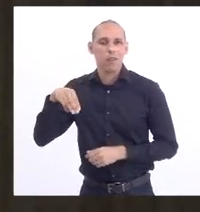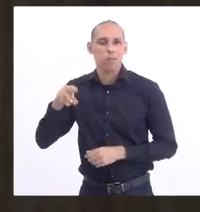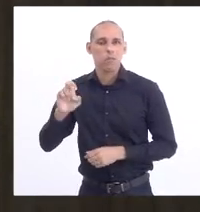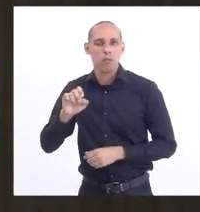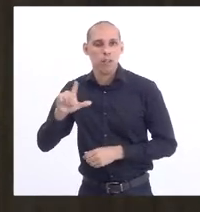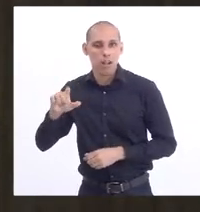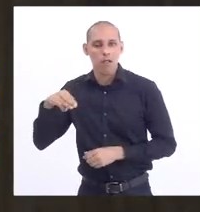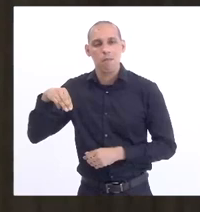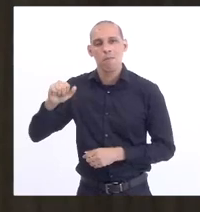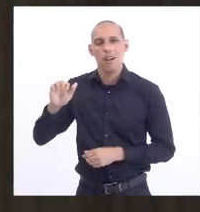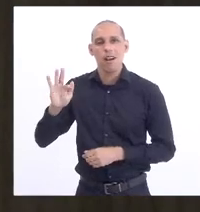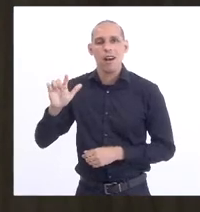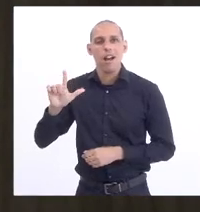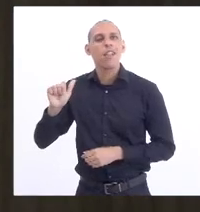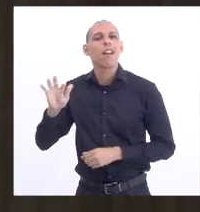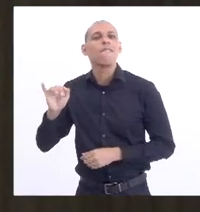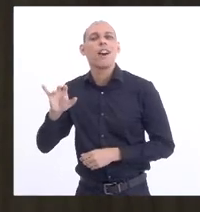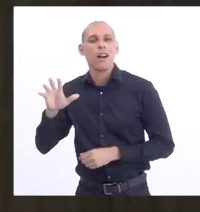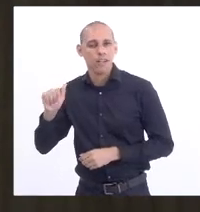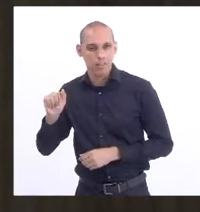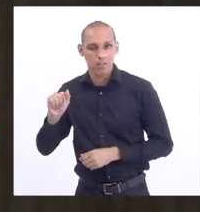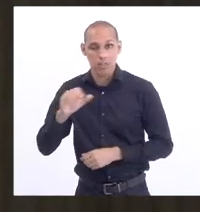projeto foi examinado pela CCJ,